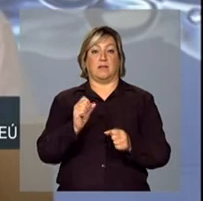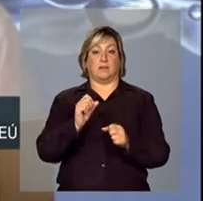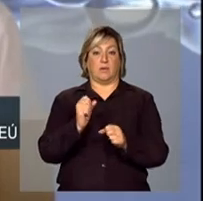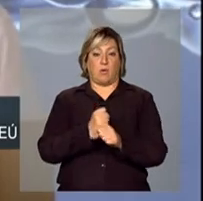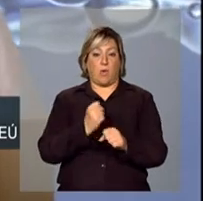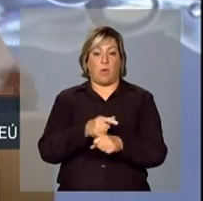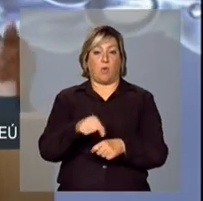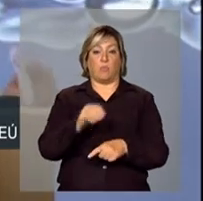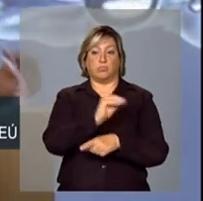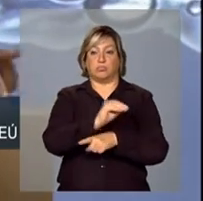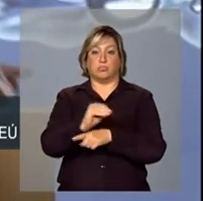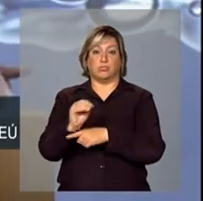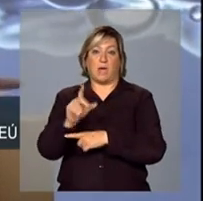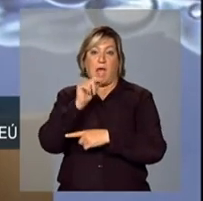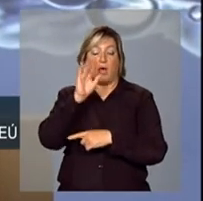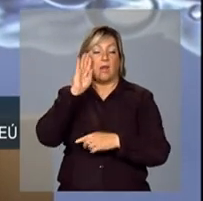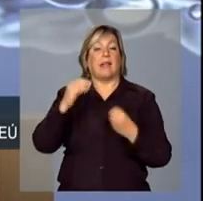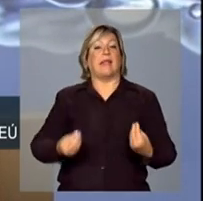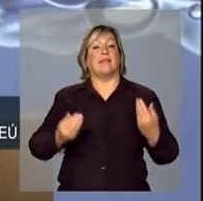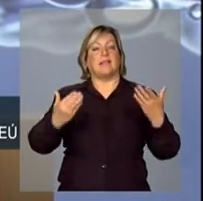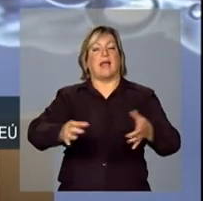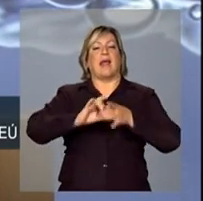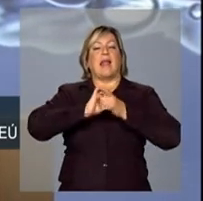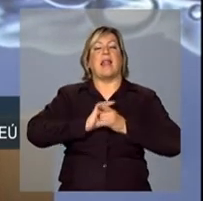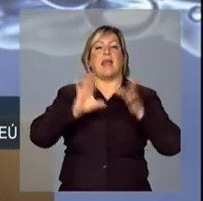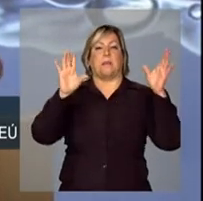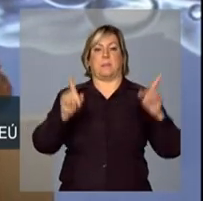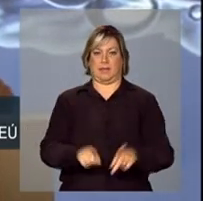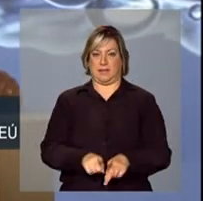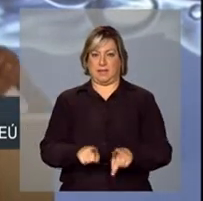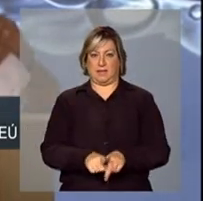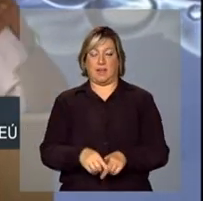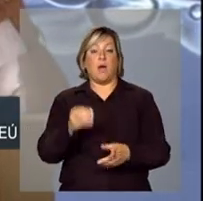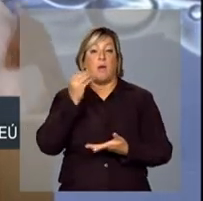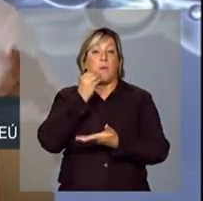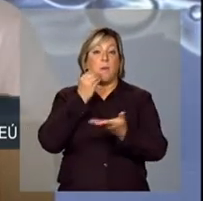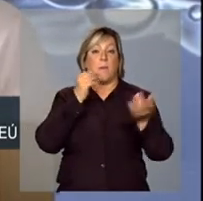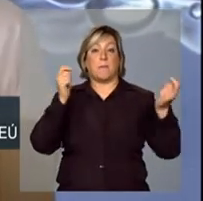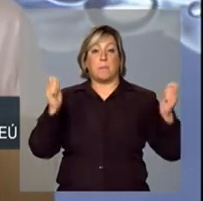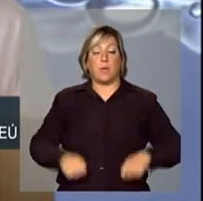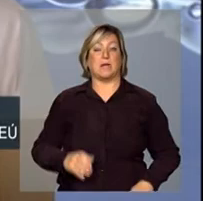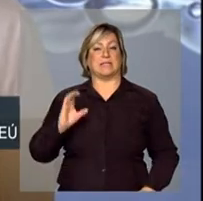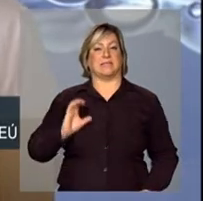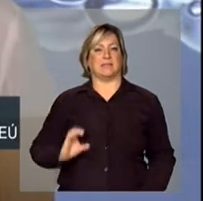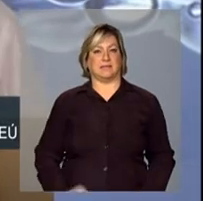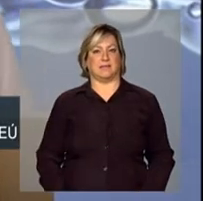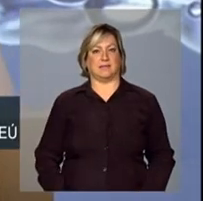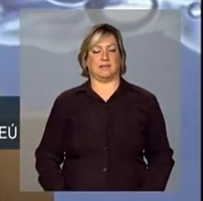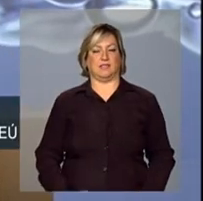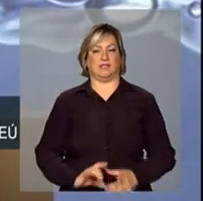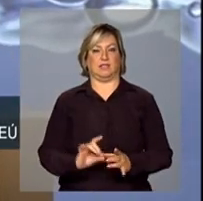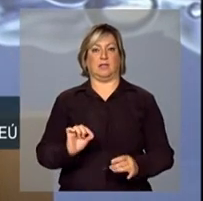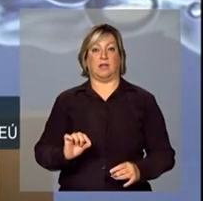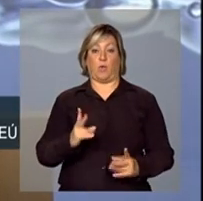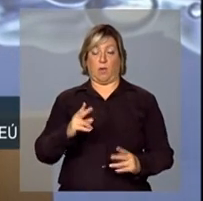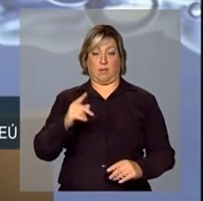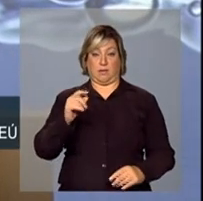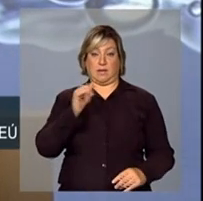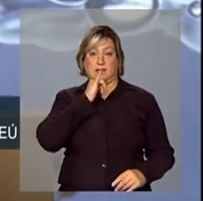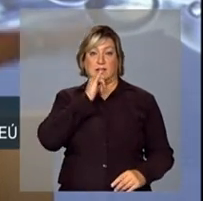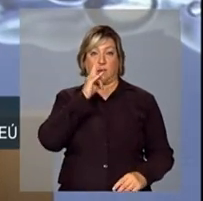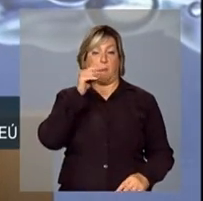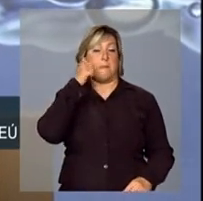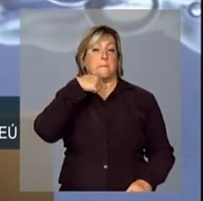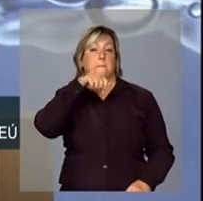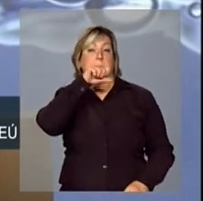d'água é construir liberdade também, é a possibilidade da cidadania. Como é que fica uma mãe de família